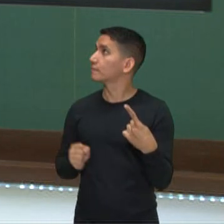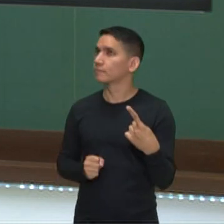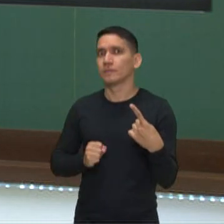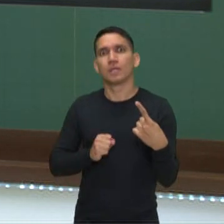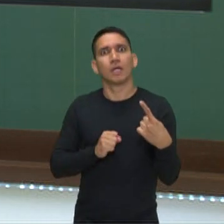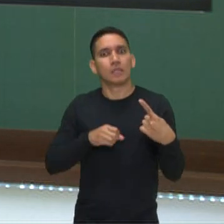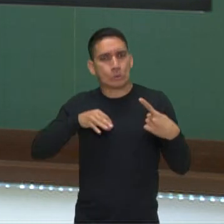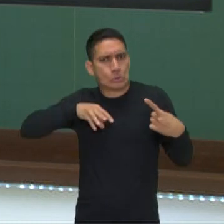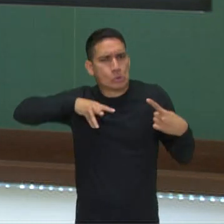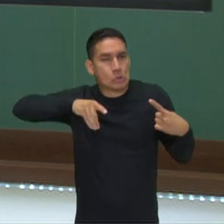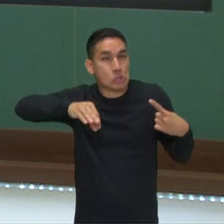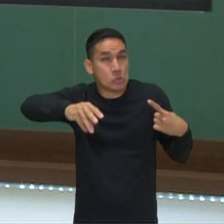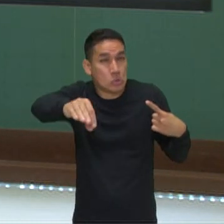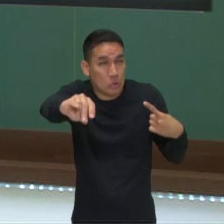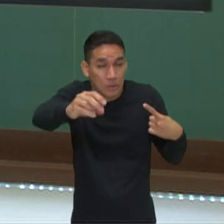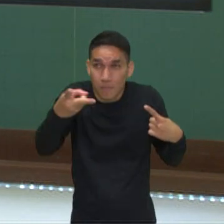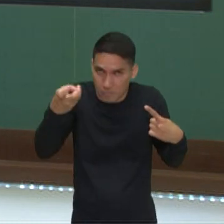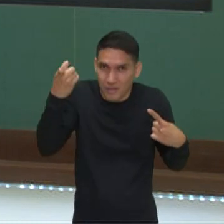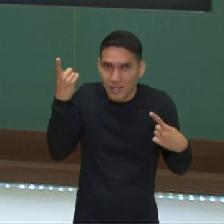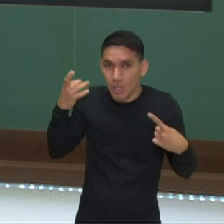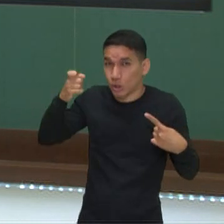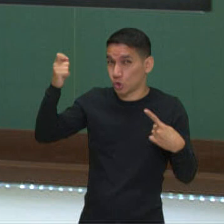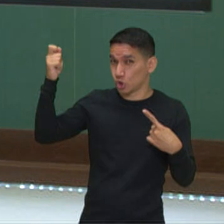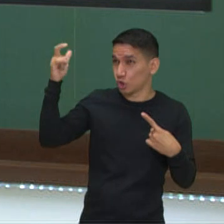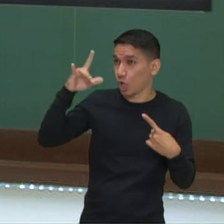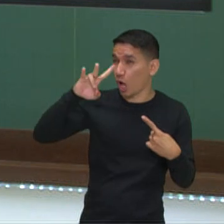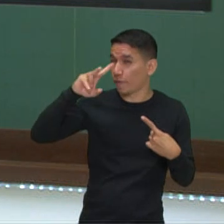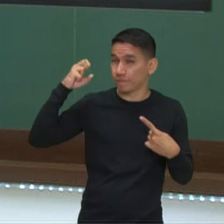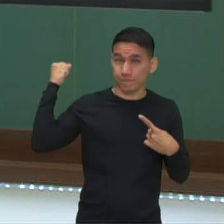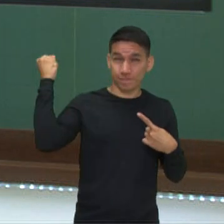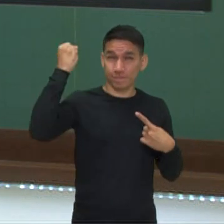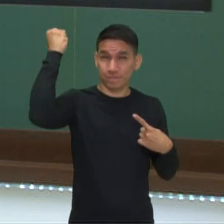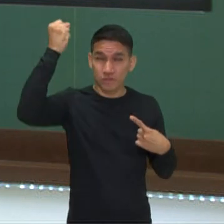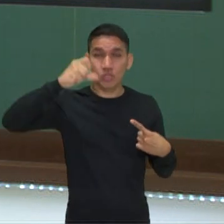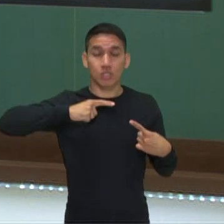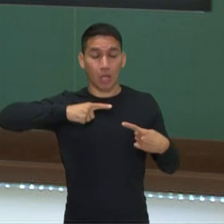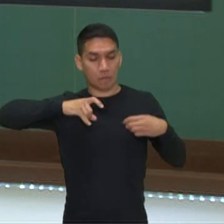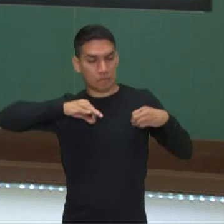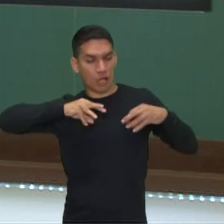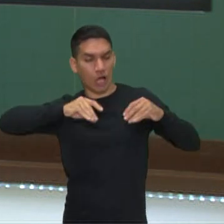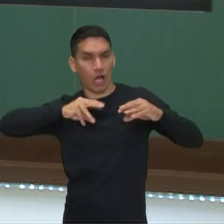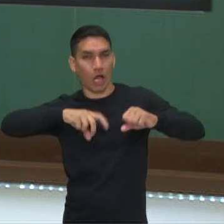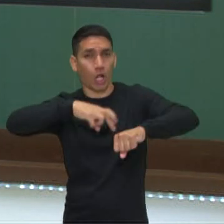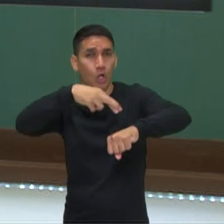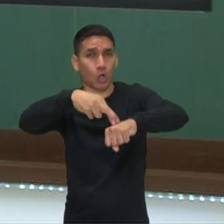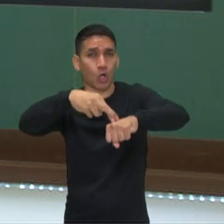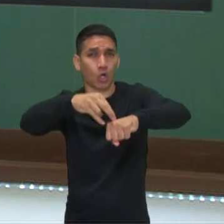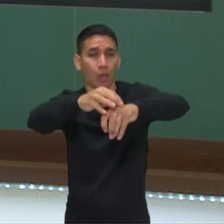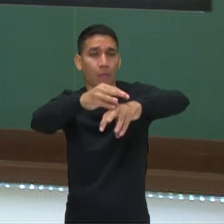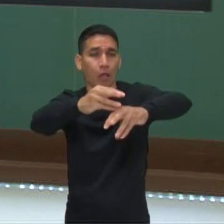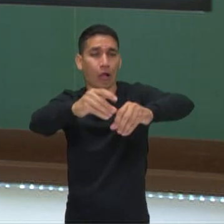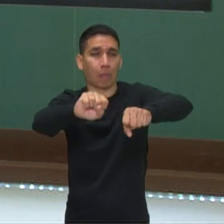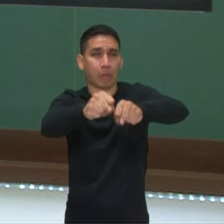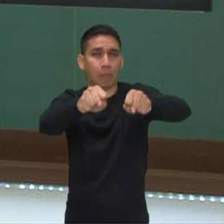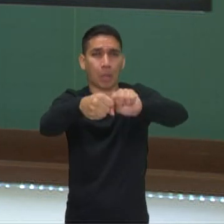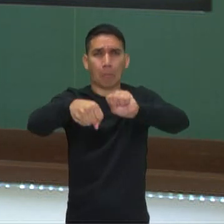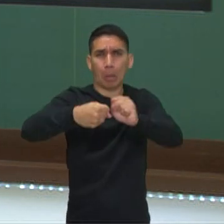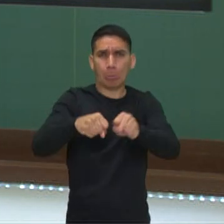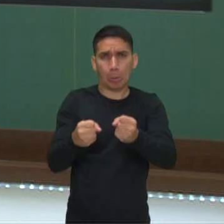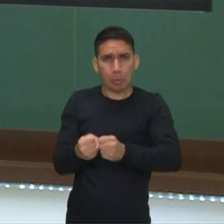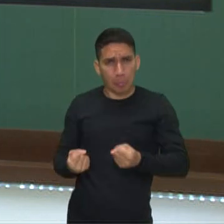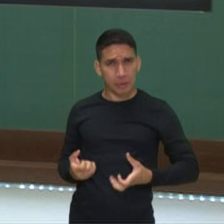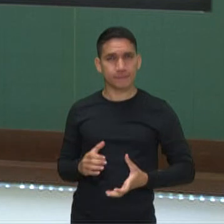deserto com a sua areia. Olha o sol muito forte incidindo nas rochas, fazendo com que elas se fragmentem, que elas